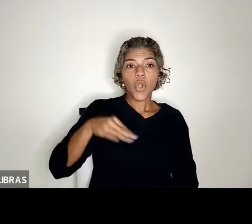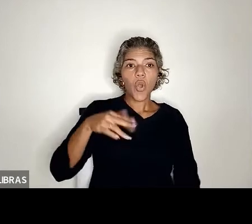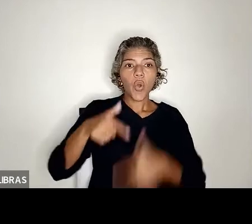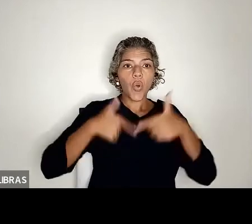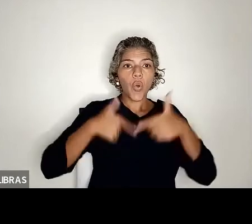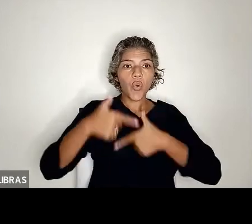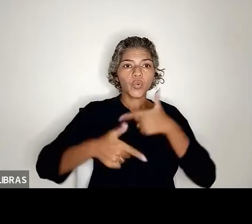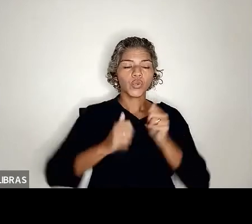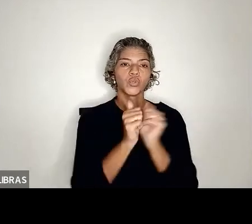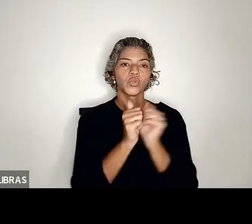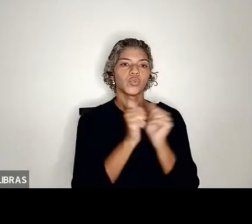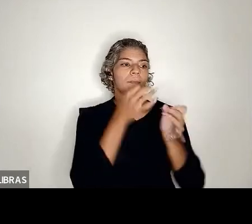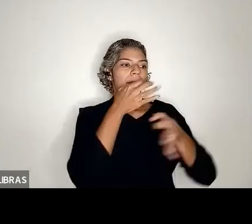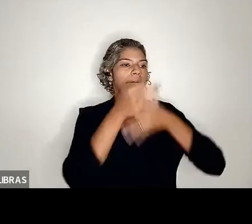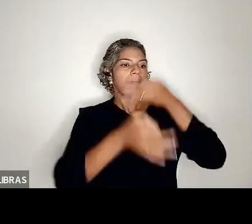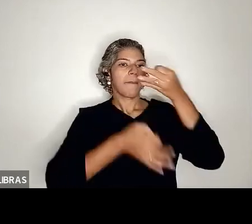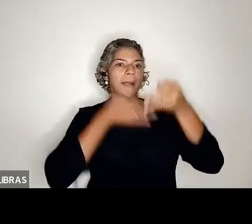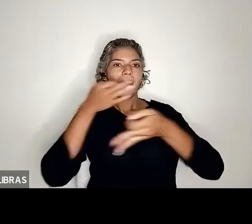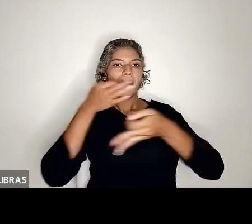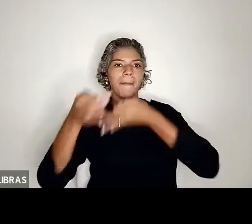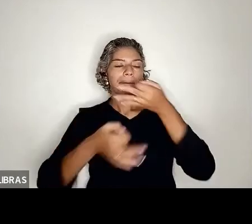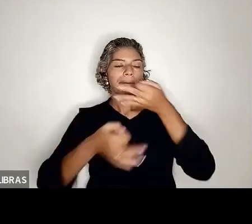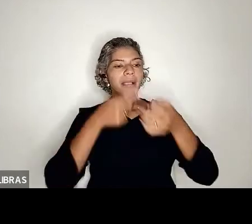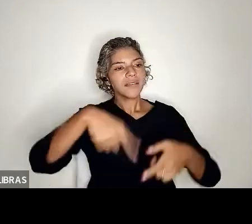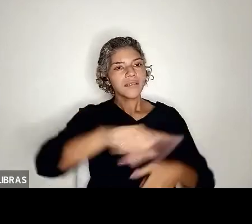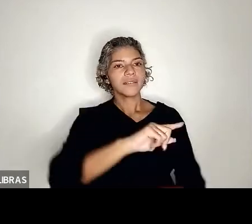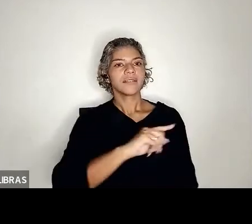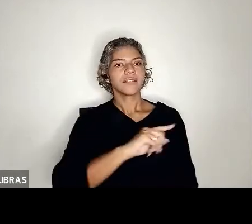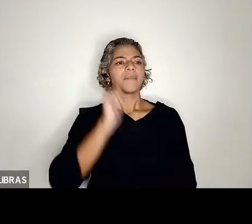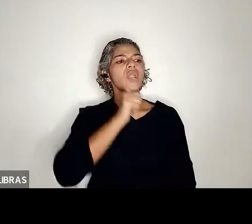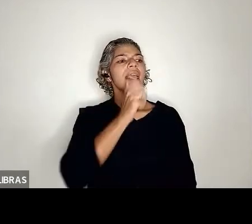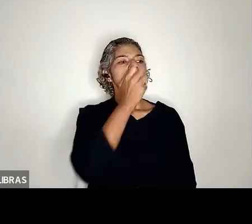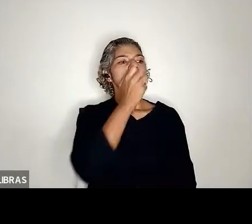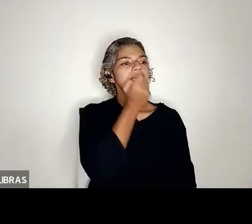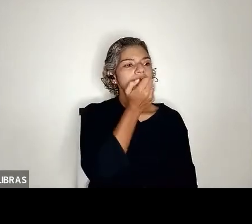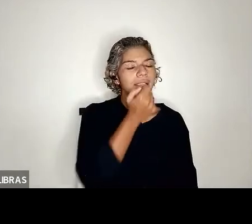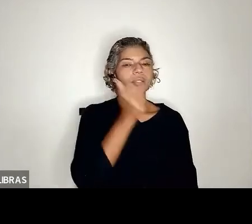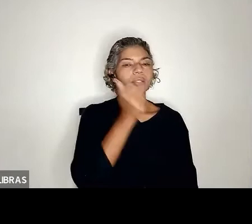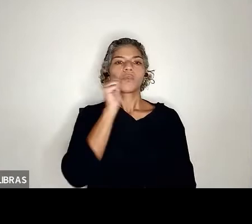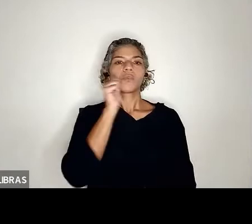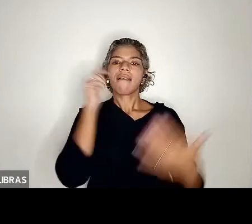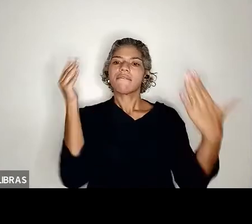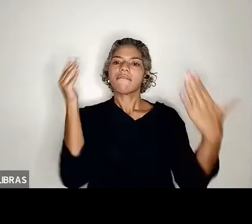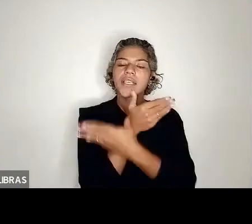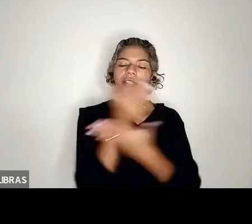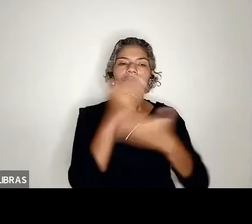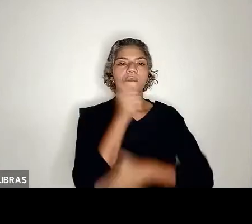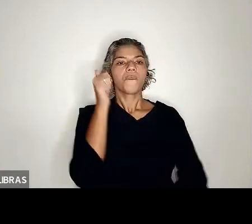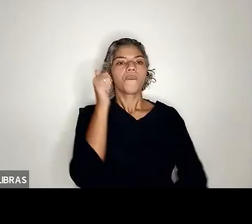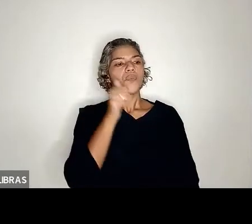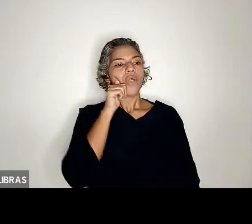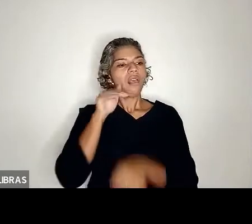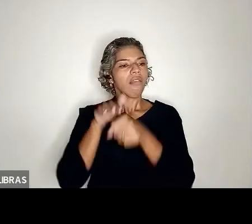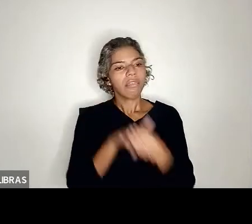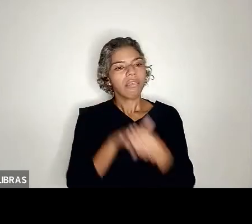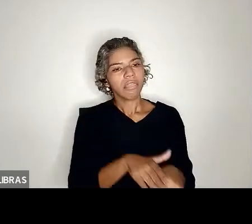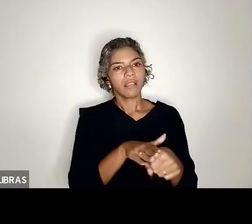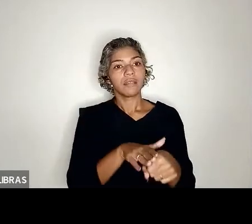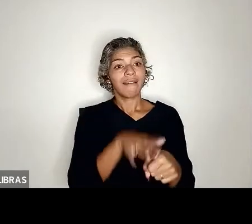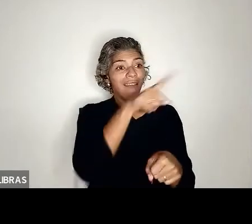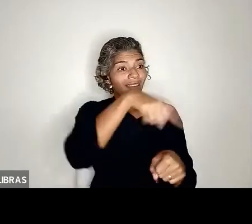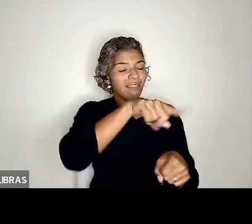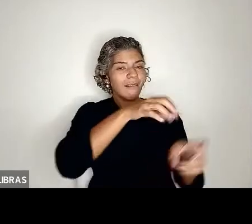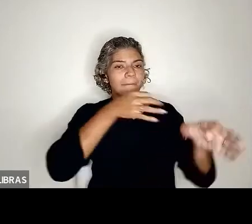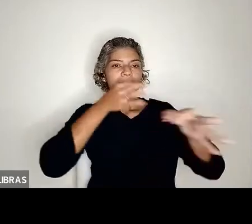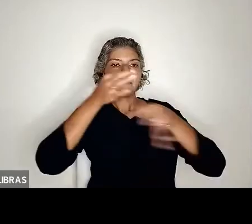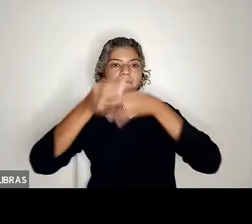mulheres vulnerabilizadas, com as mulheres silenciadas, com as mulheres invisibilizadas. A nossa ideia de intervenção em política pública